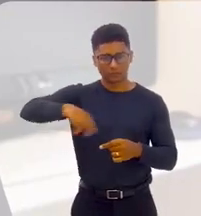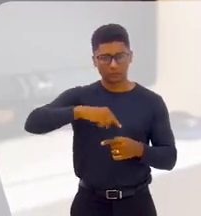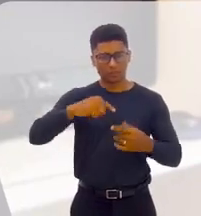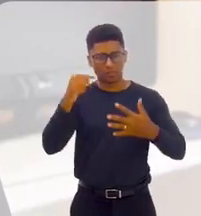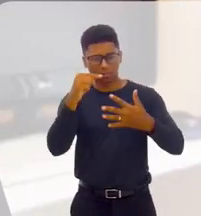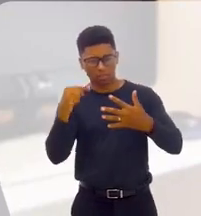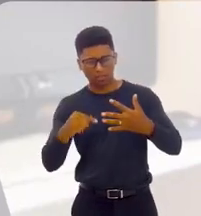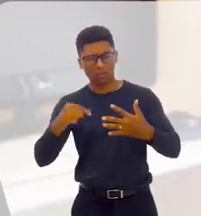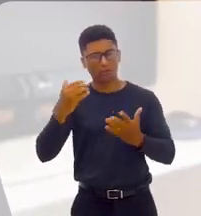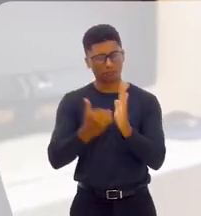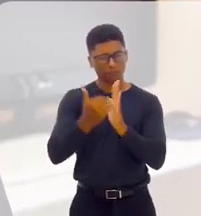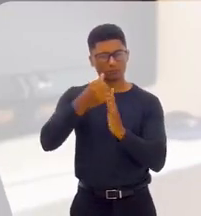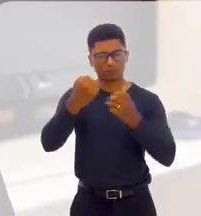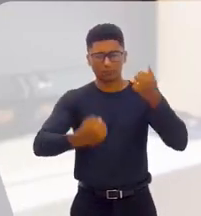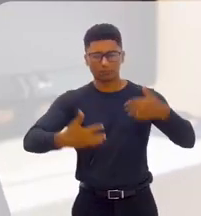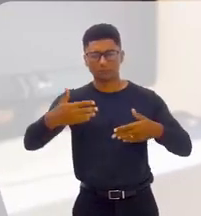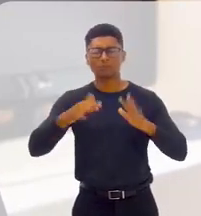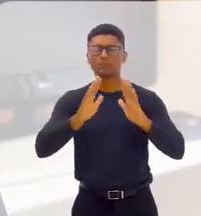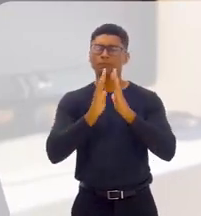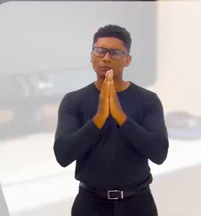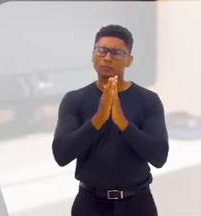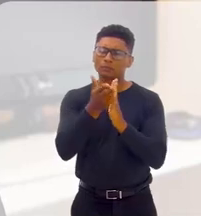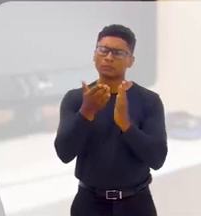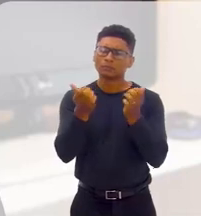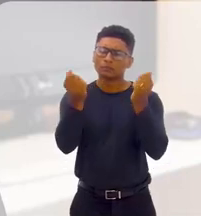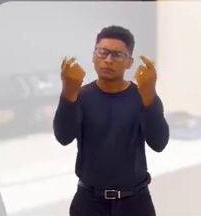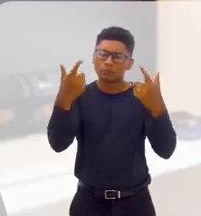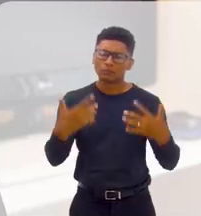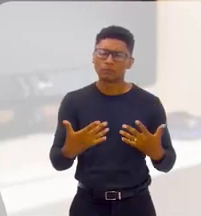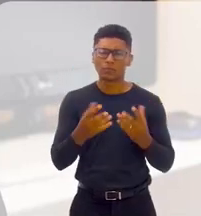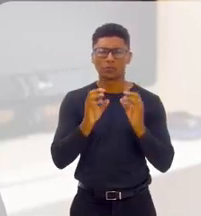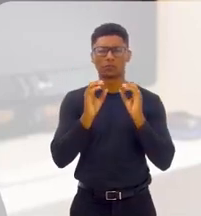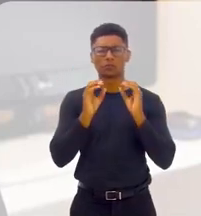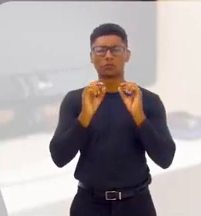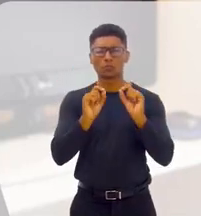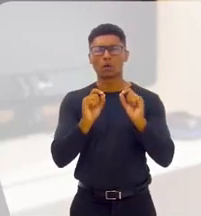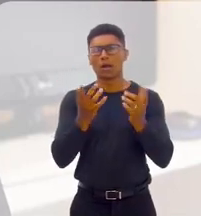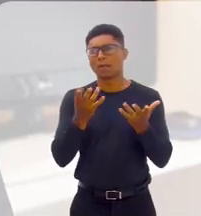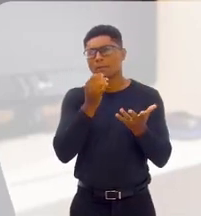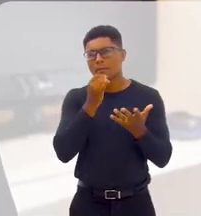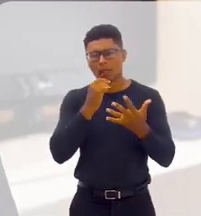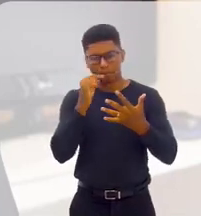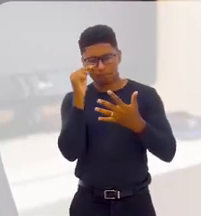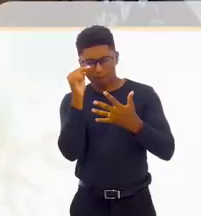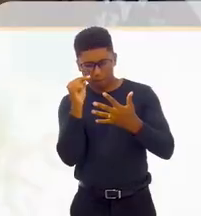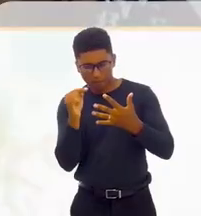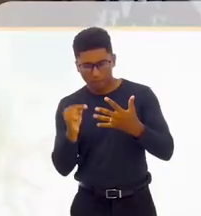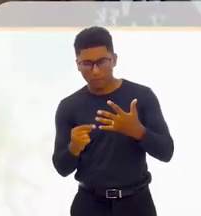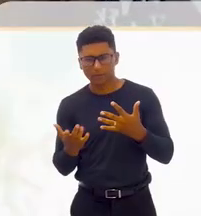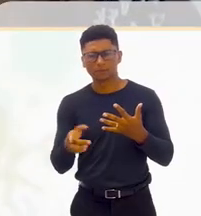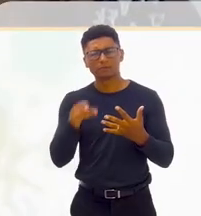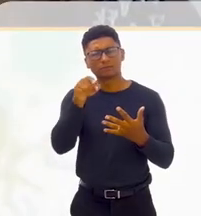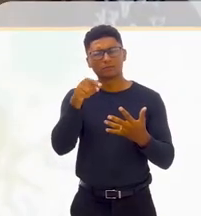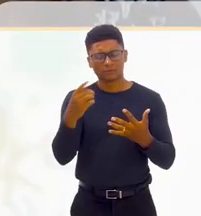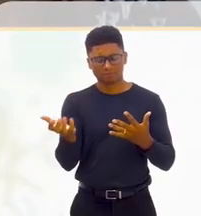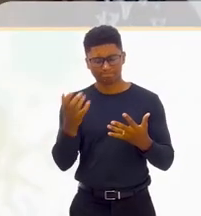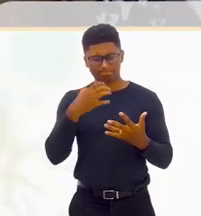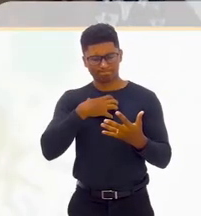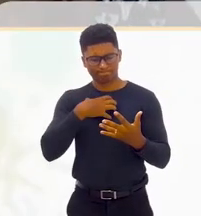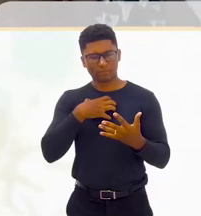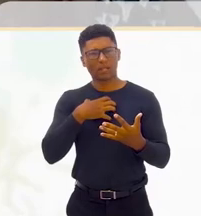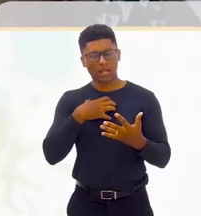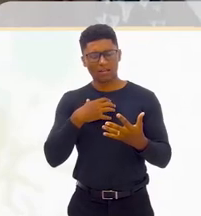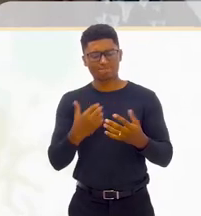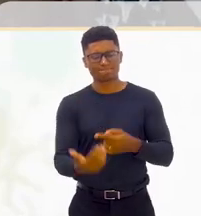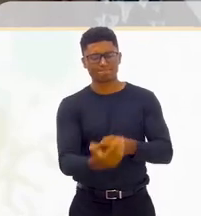pincelar algumas coisas, mas a princípio eu queria que você me destacasse alguns pontos assim que te